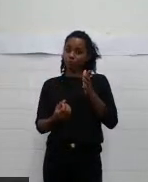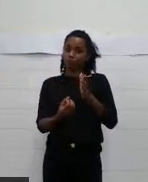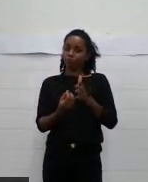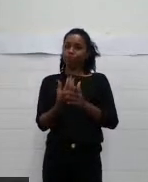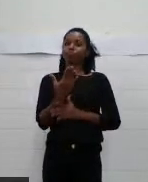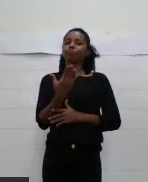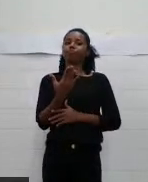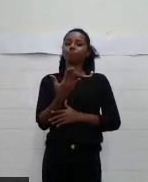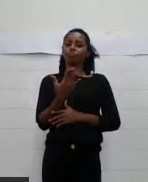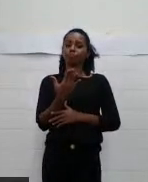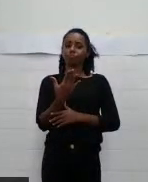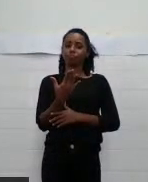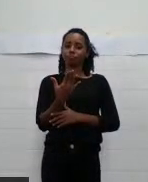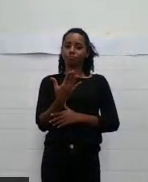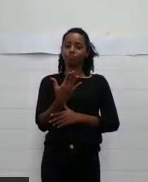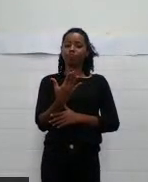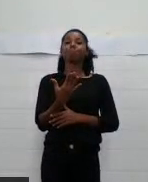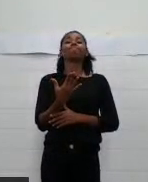diretamente com o alcoolismo,